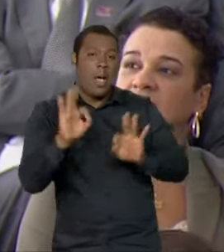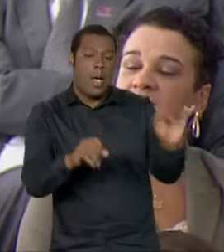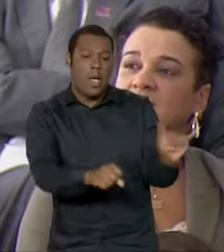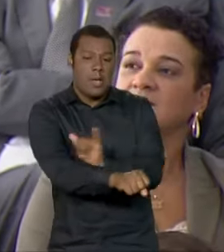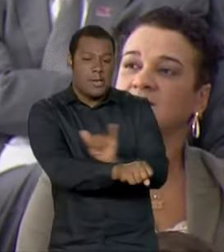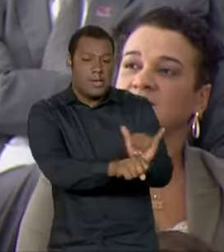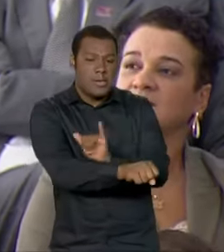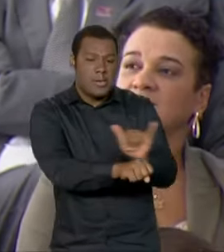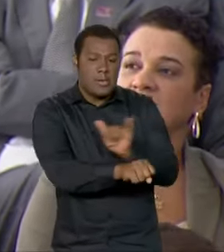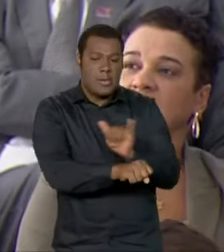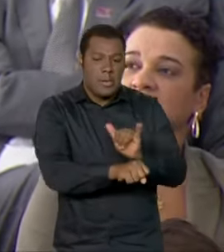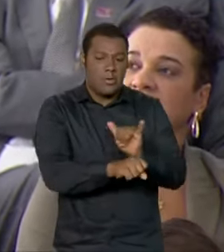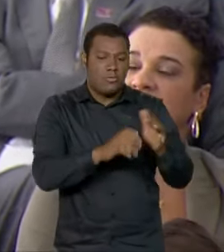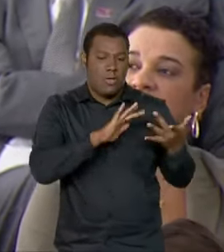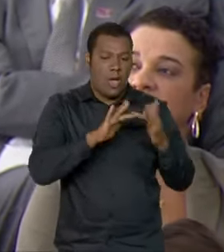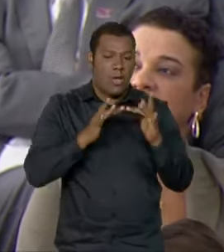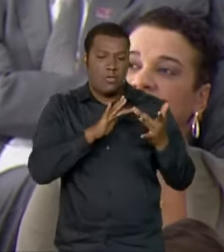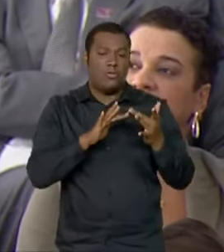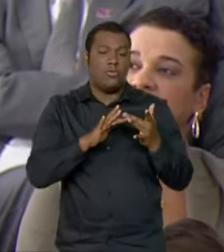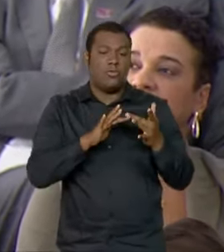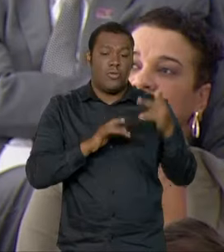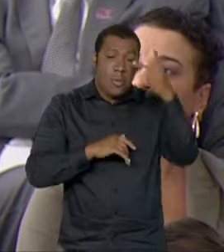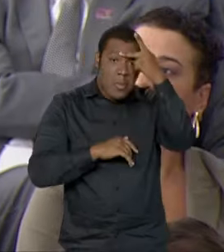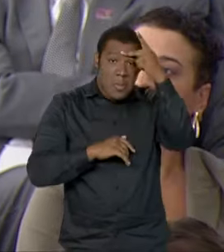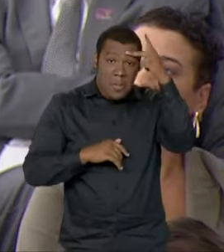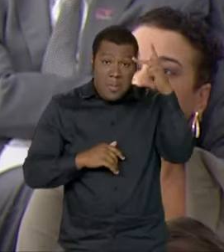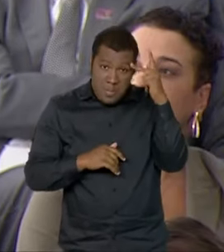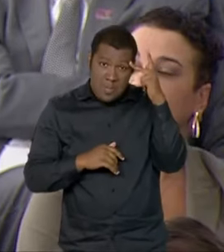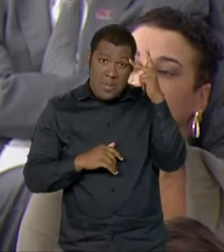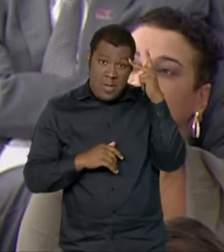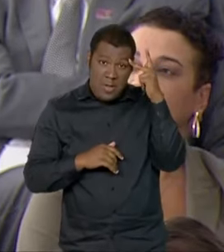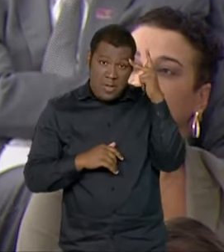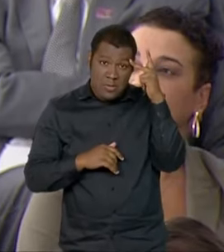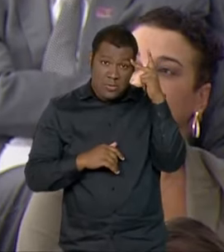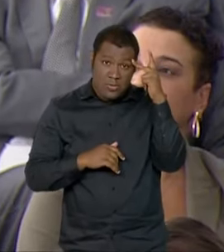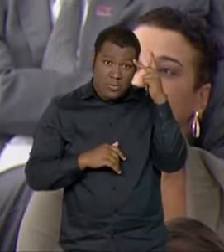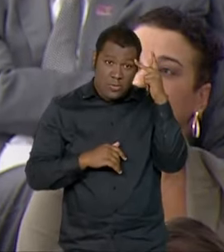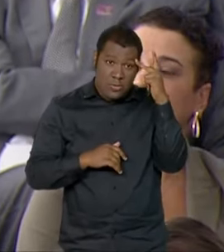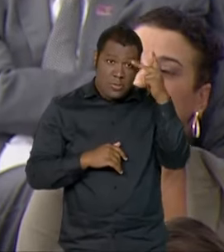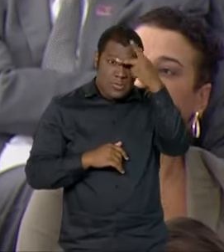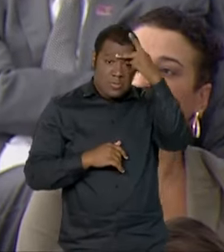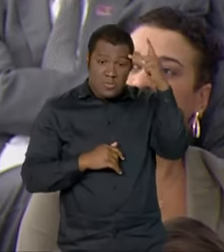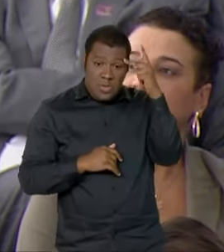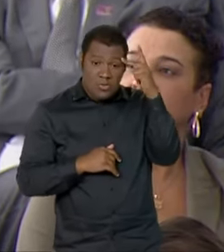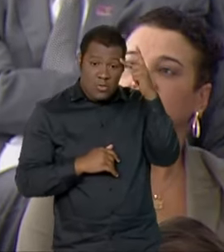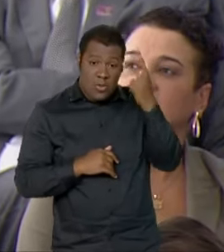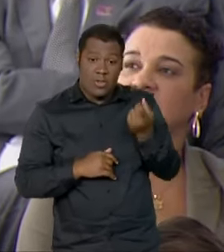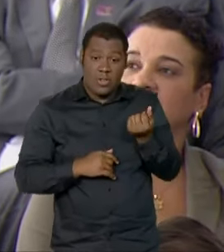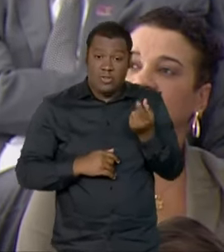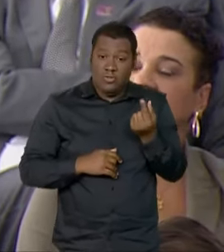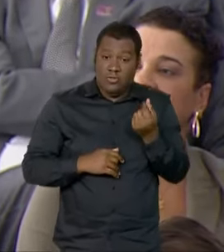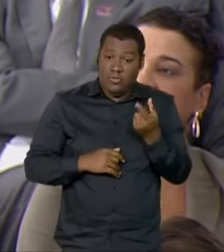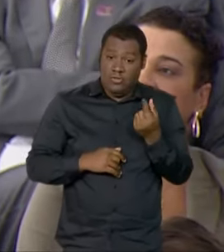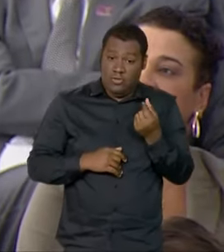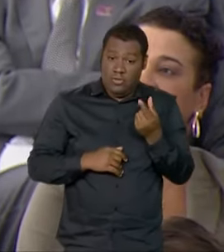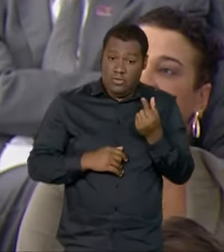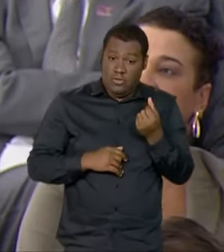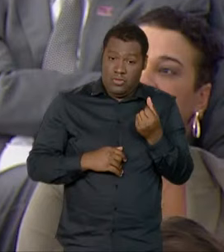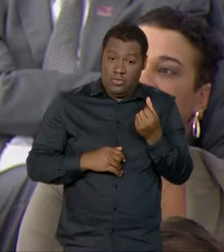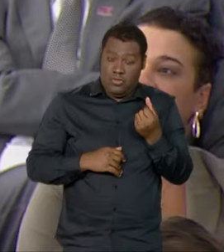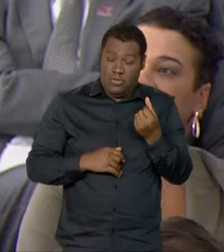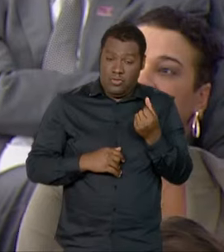que muitos têm um pouco, a gente muda a cara da sociedade